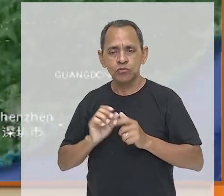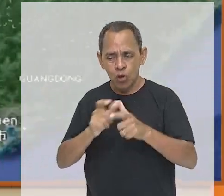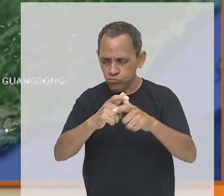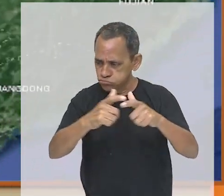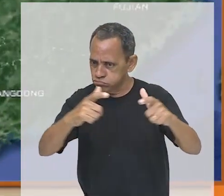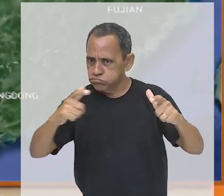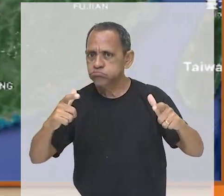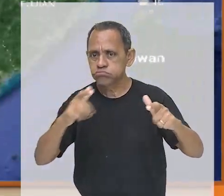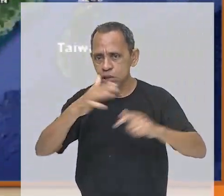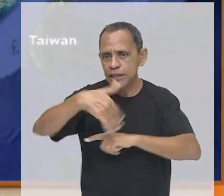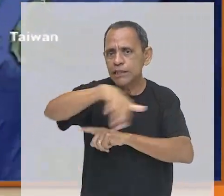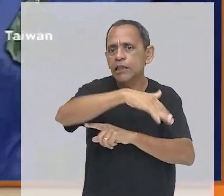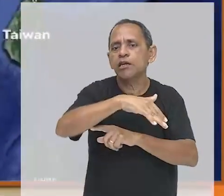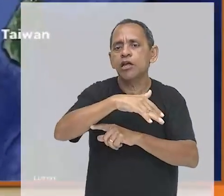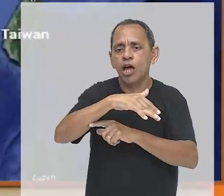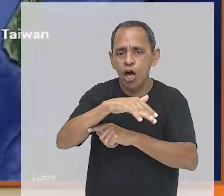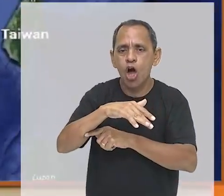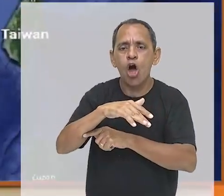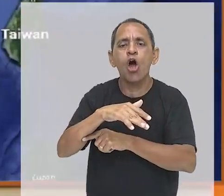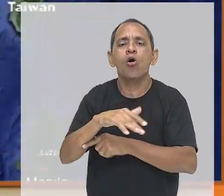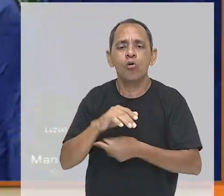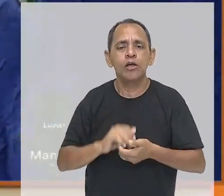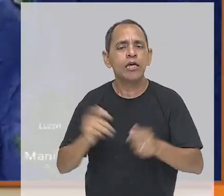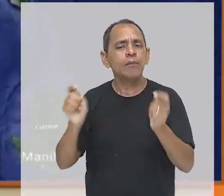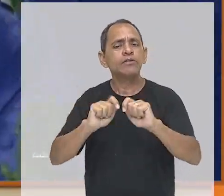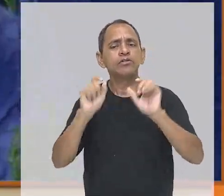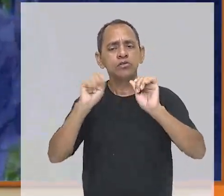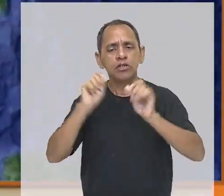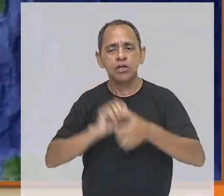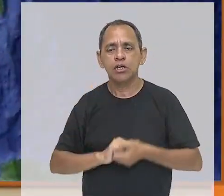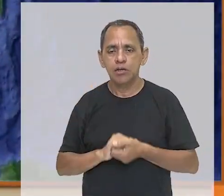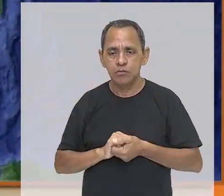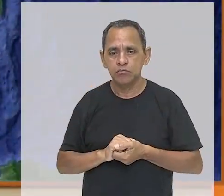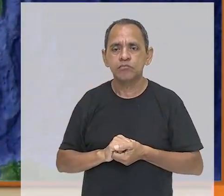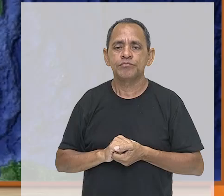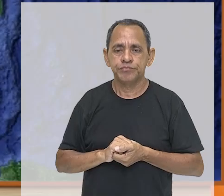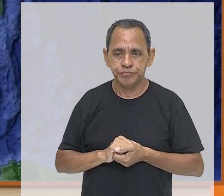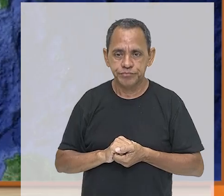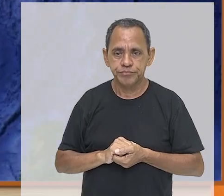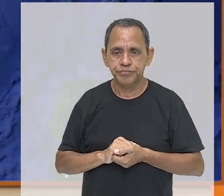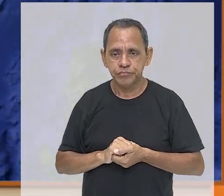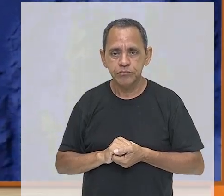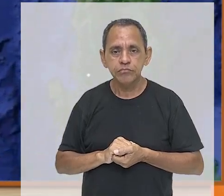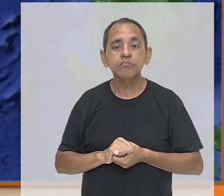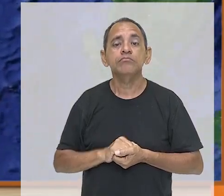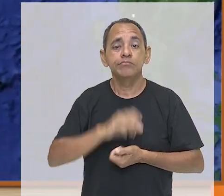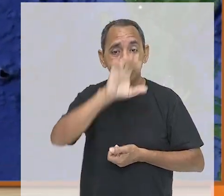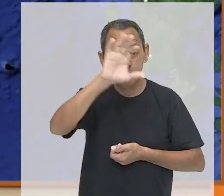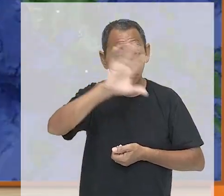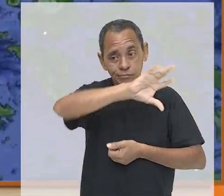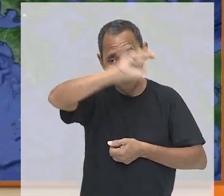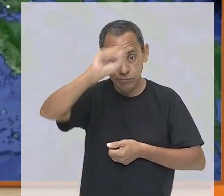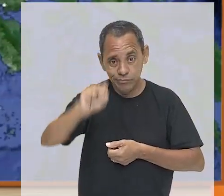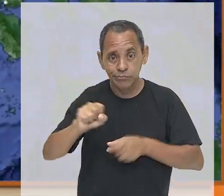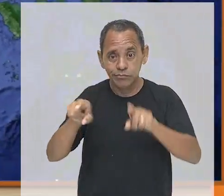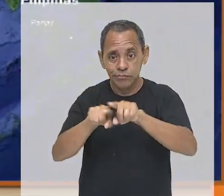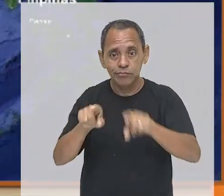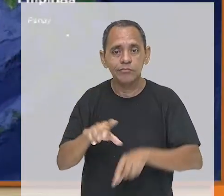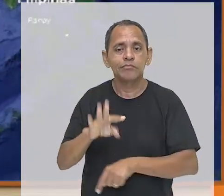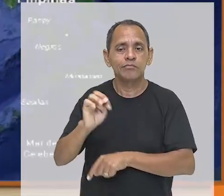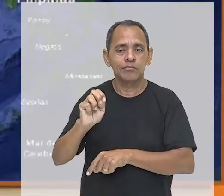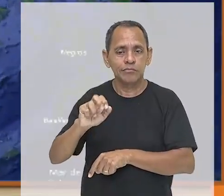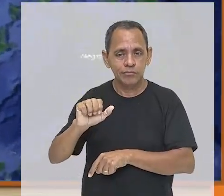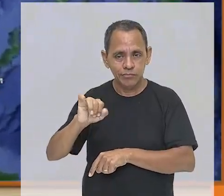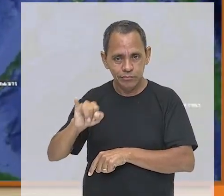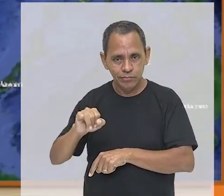impedindo o desenvolvimento maior, né? Taiwan também tem um grande destaque aí no continente asiático, né? A parte aqui